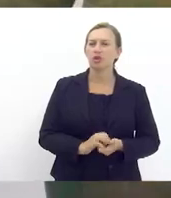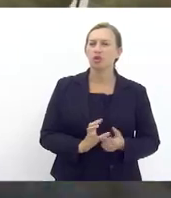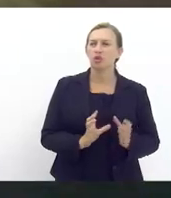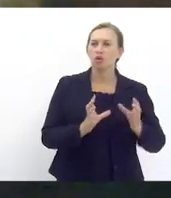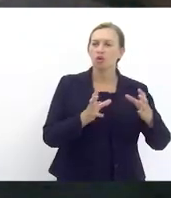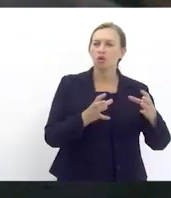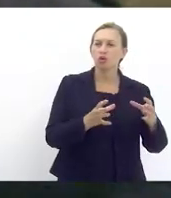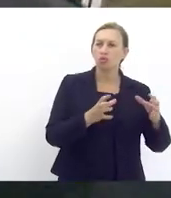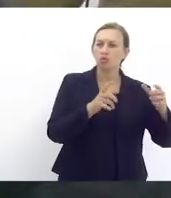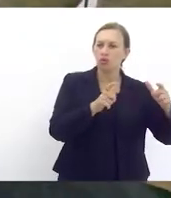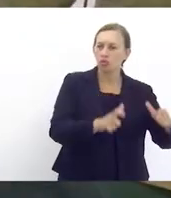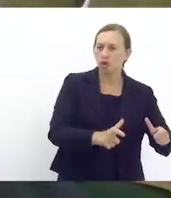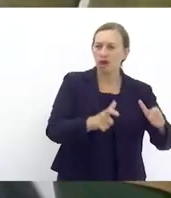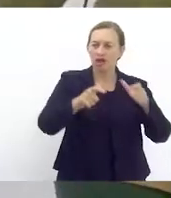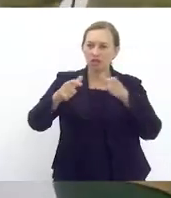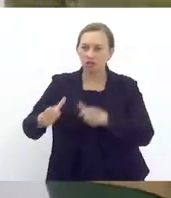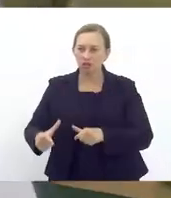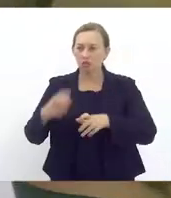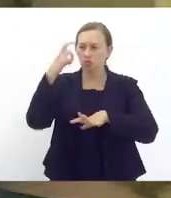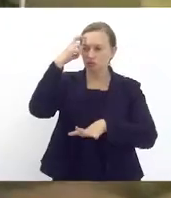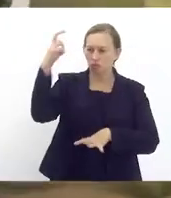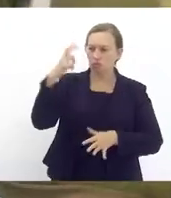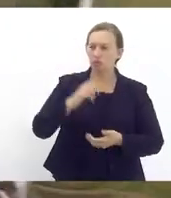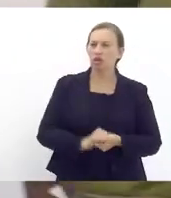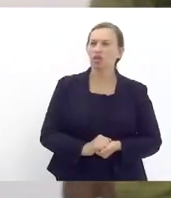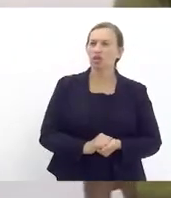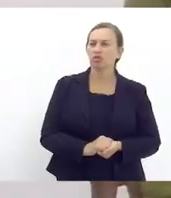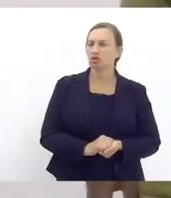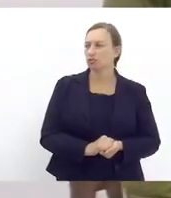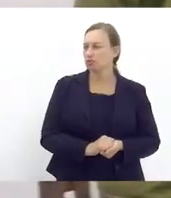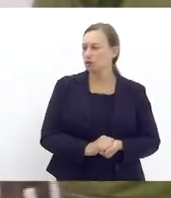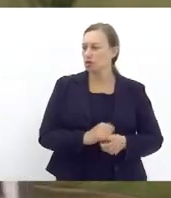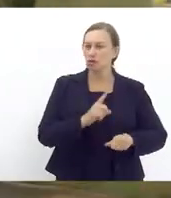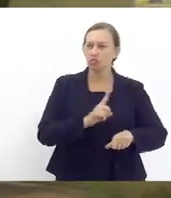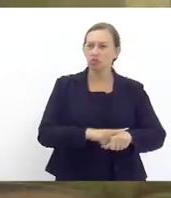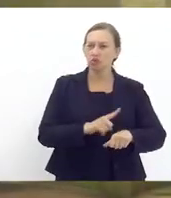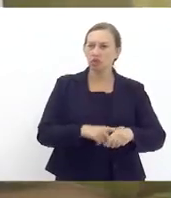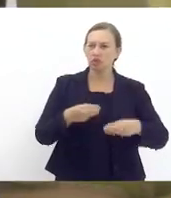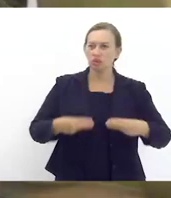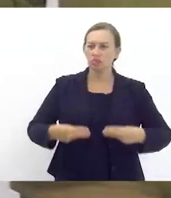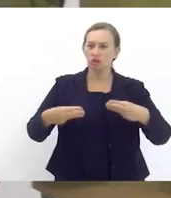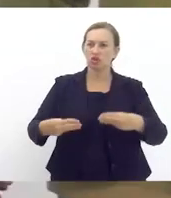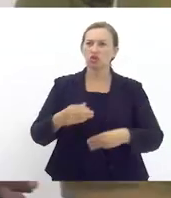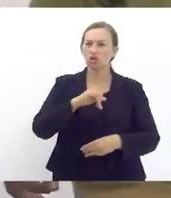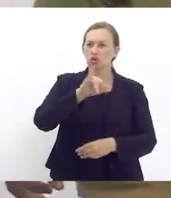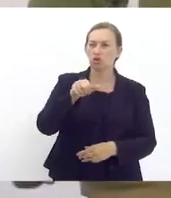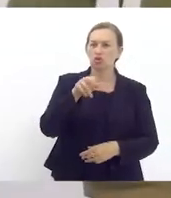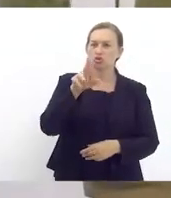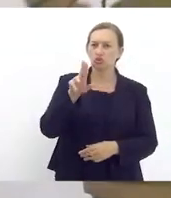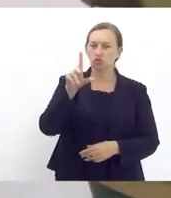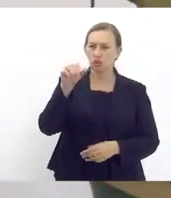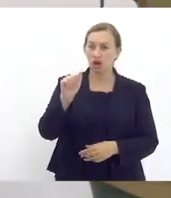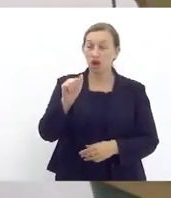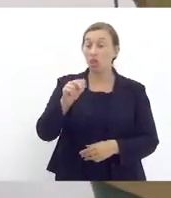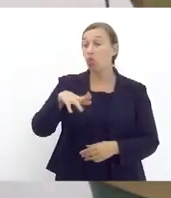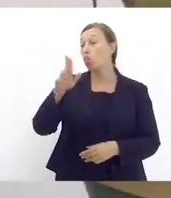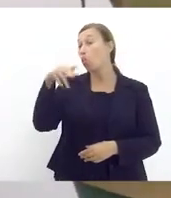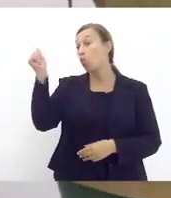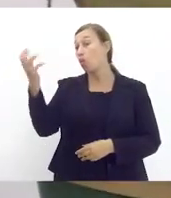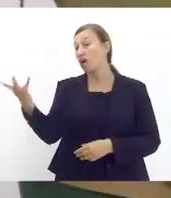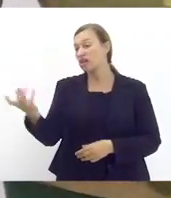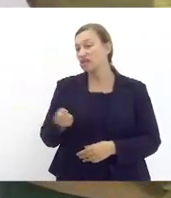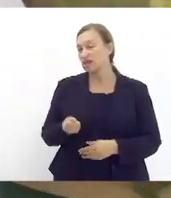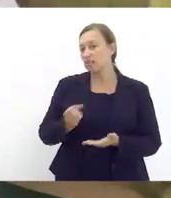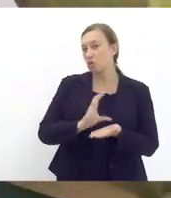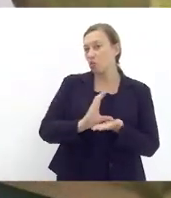Cultura no tempo do ministro Juca nunca recebeu